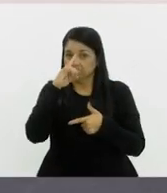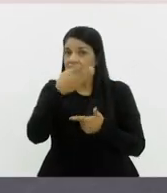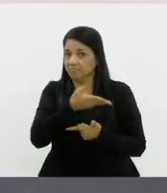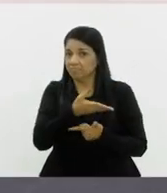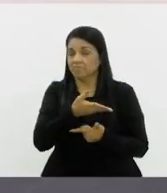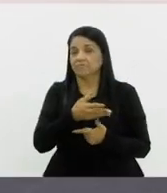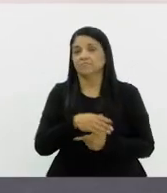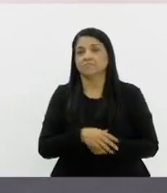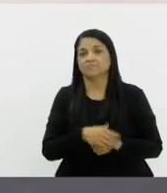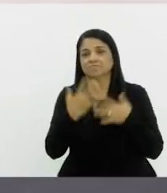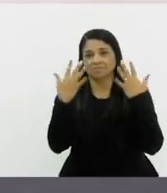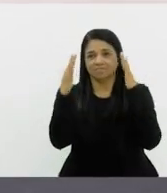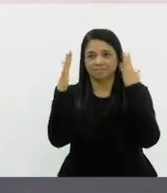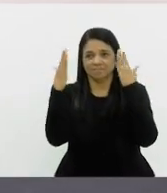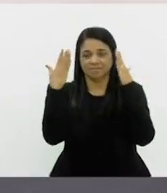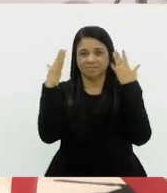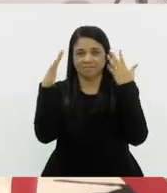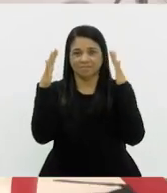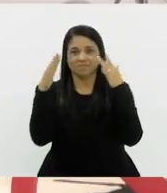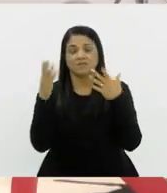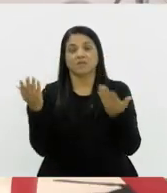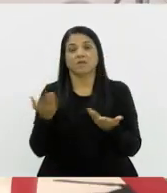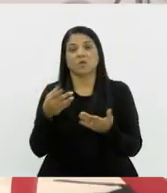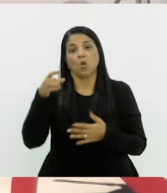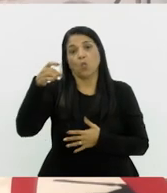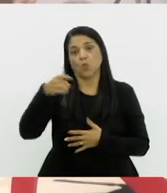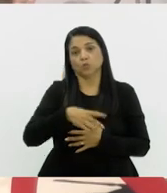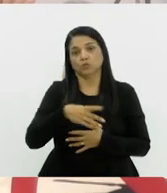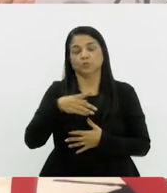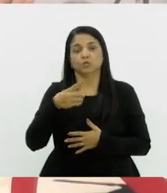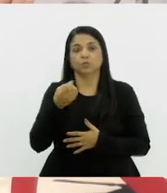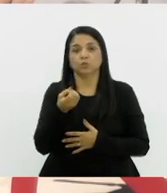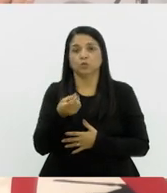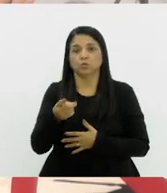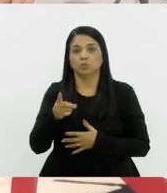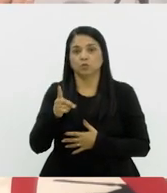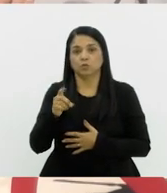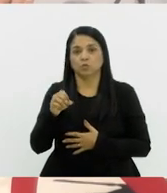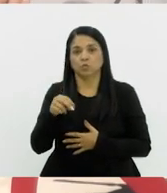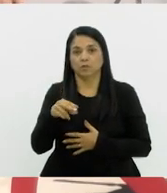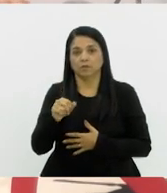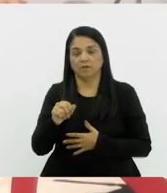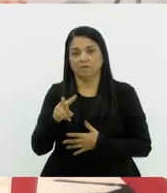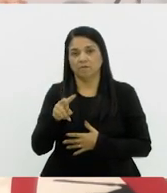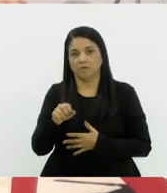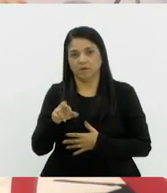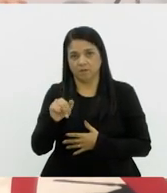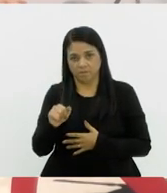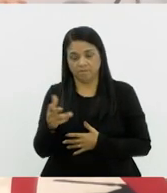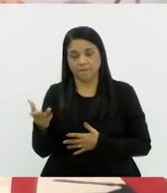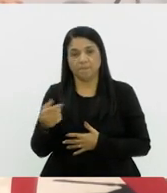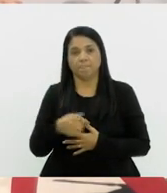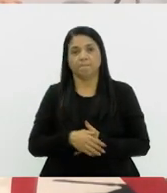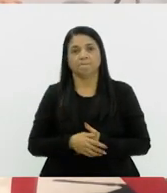Antônio Galvão. Por último, a senhora Vera, depois vamos ouvir os representantes da ANAC.